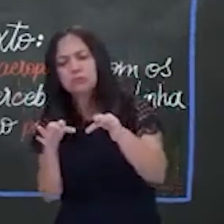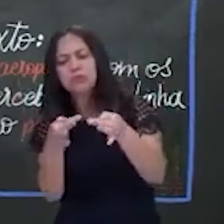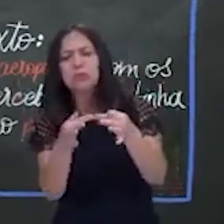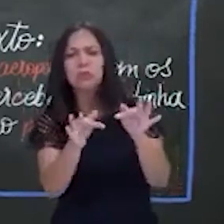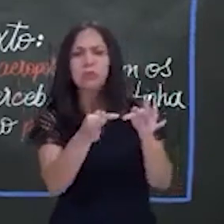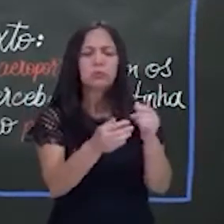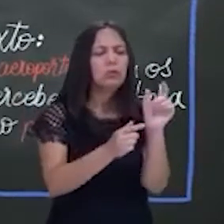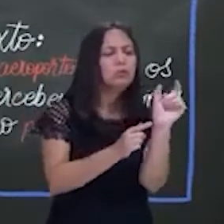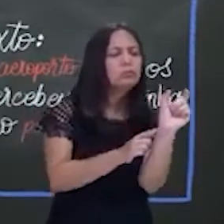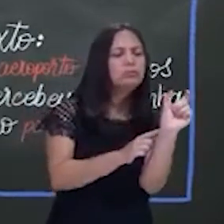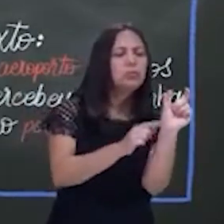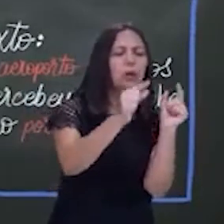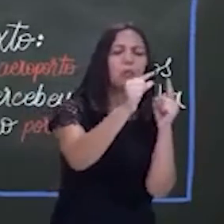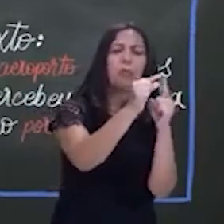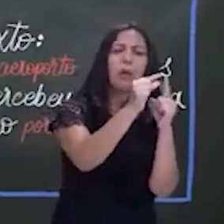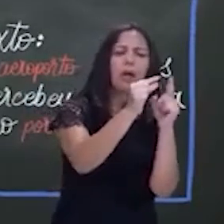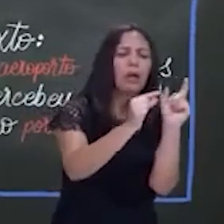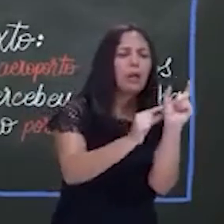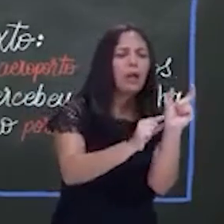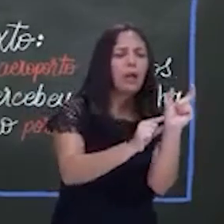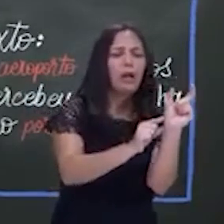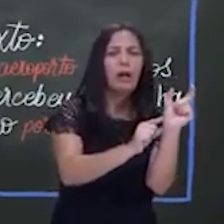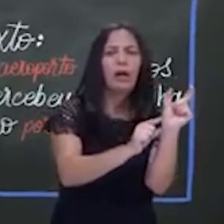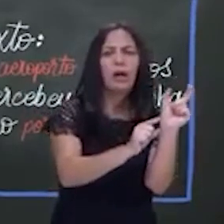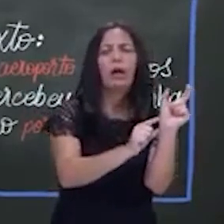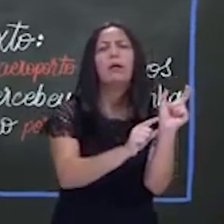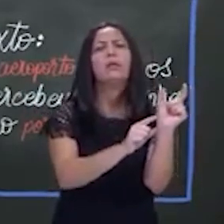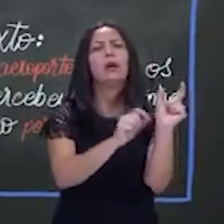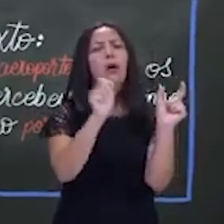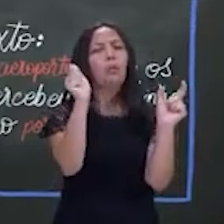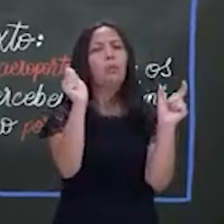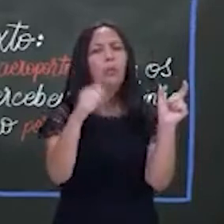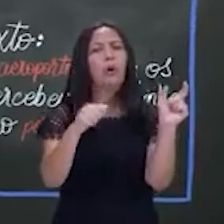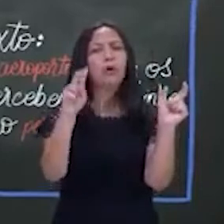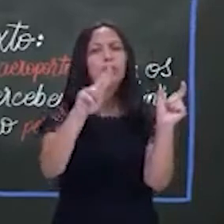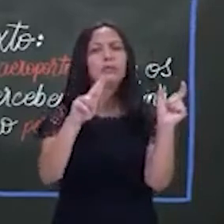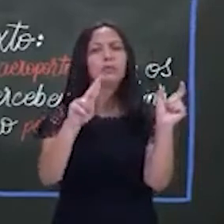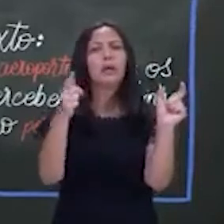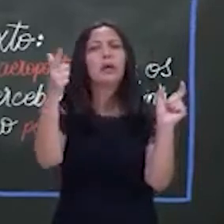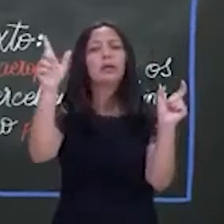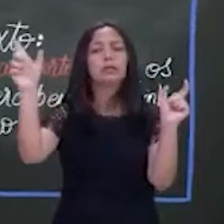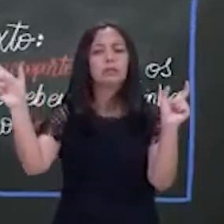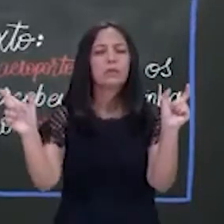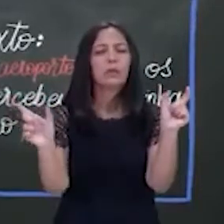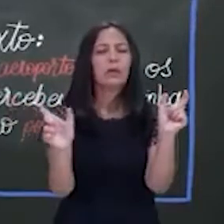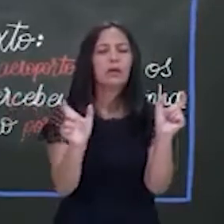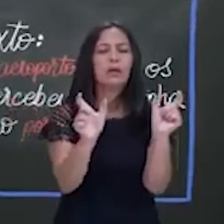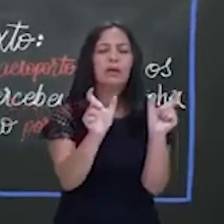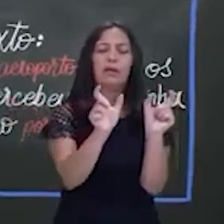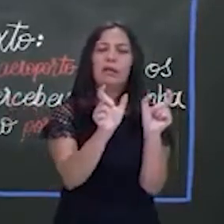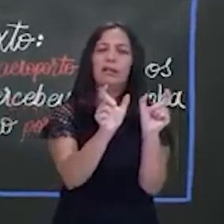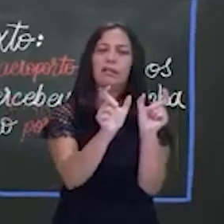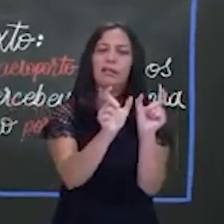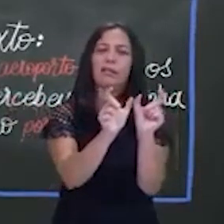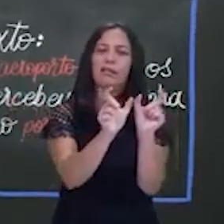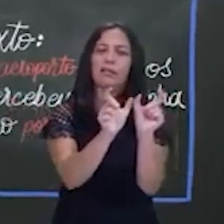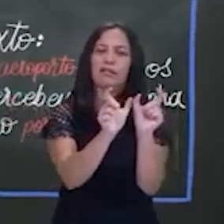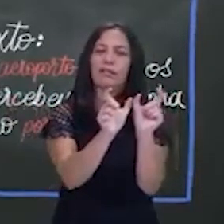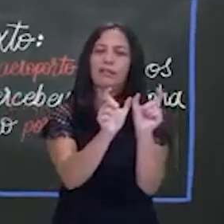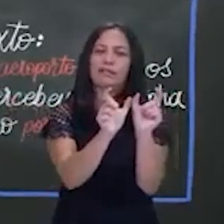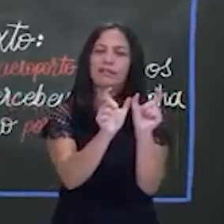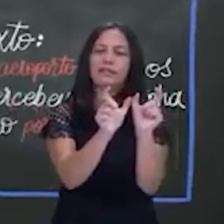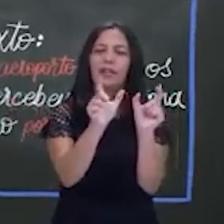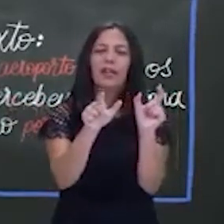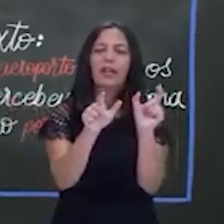que é comum de um grande grupo, que não precisa ser especificado como próprio, ele é um substantivo comum e simples. Assim como eu posso